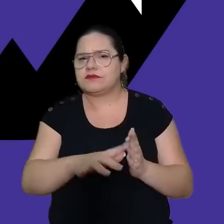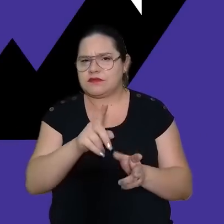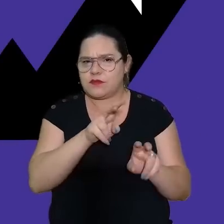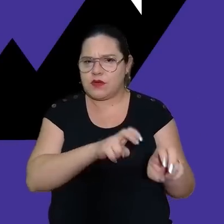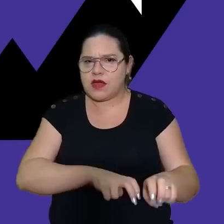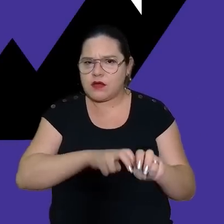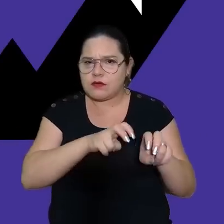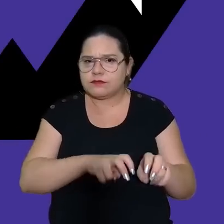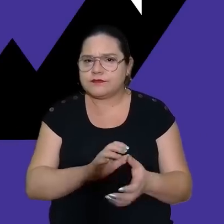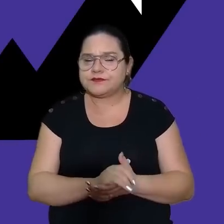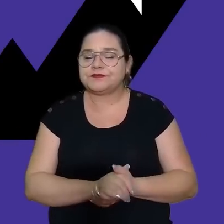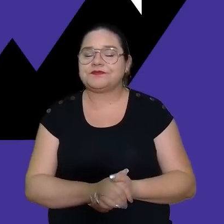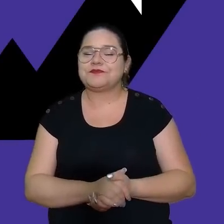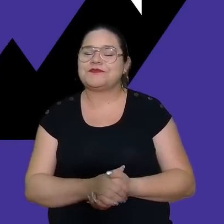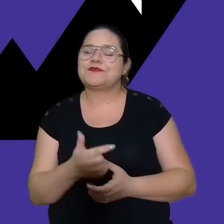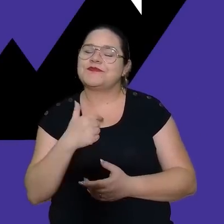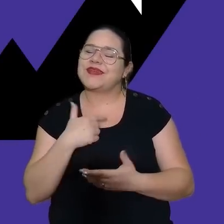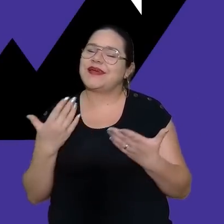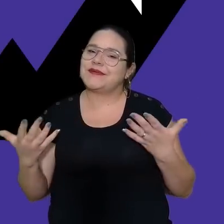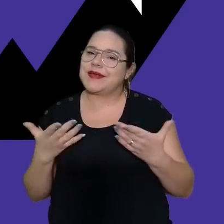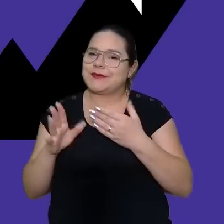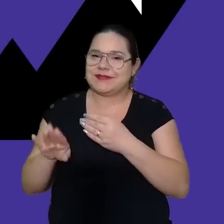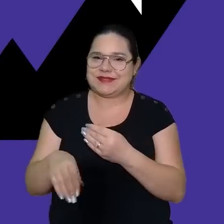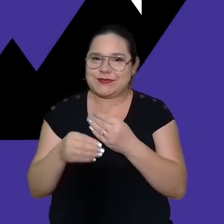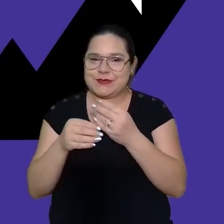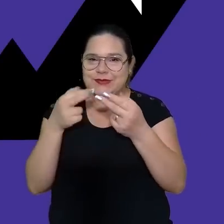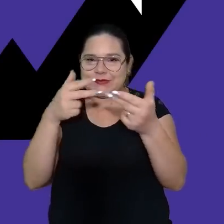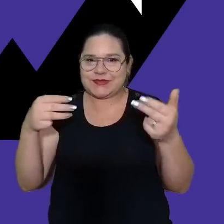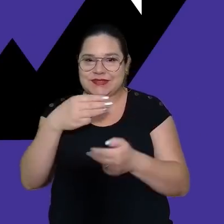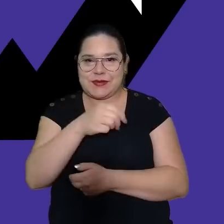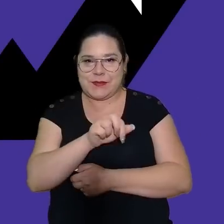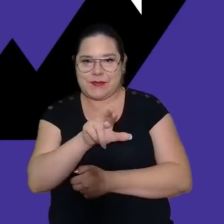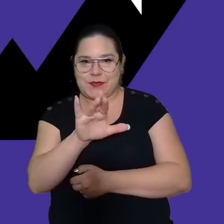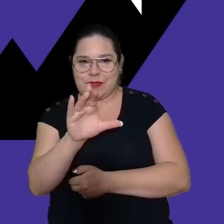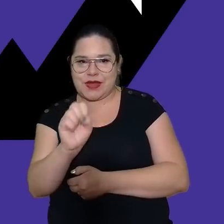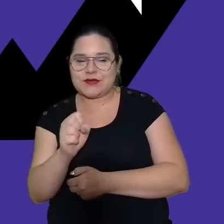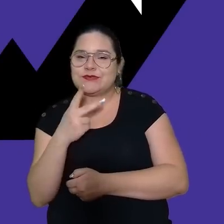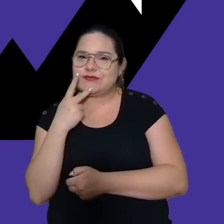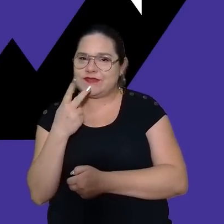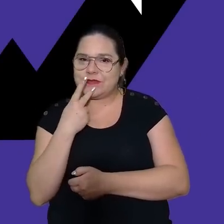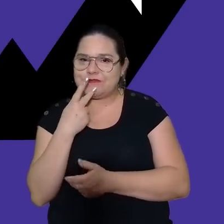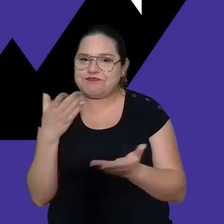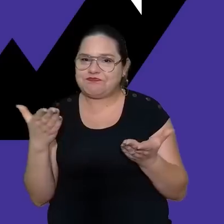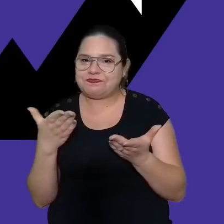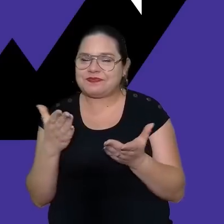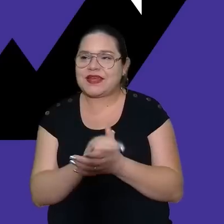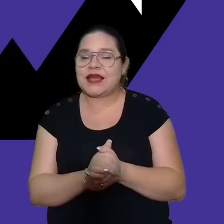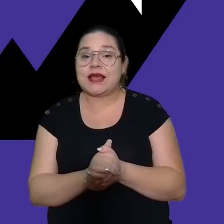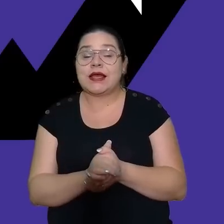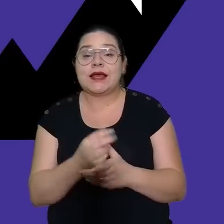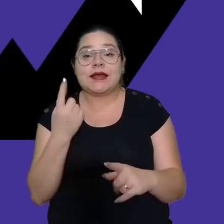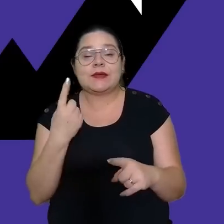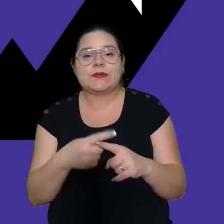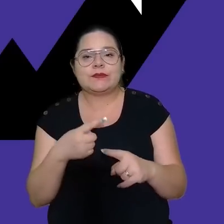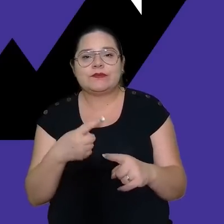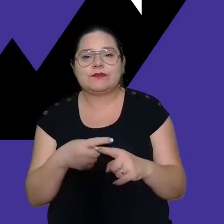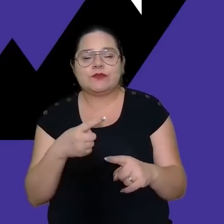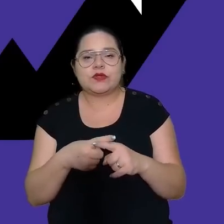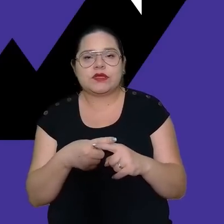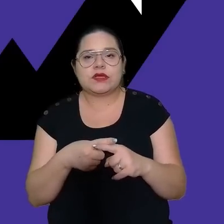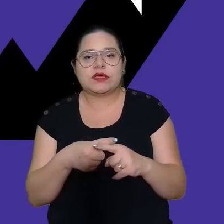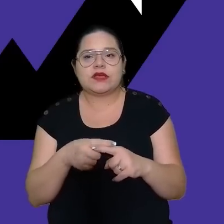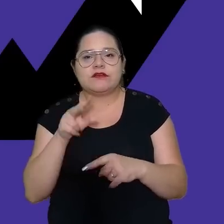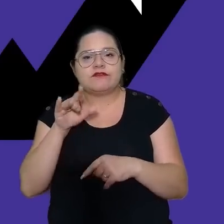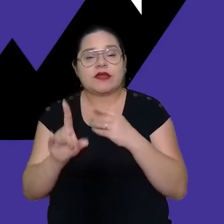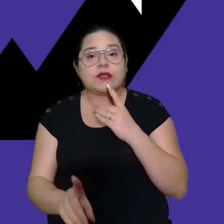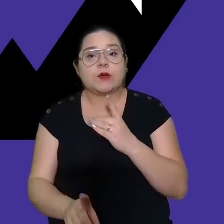Eu quero colaborar também com o que o Marcos comentou agora, justamente de encontro com esse teu